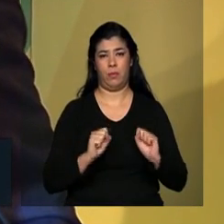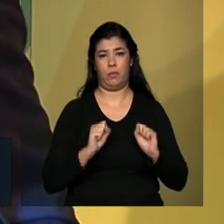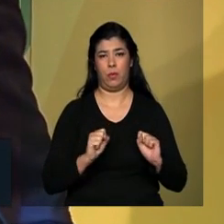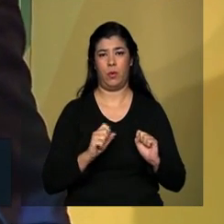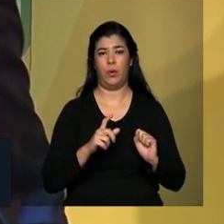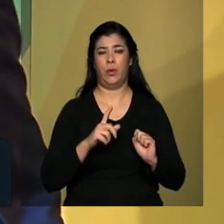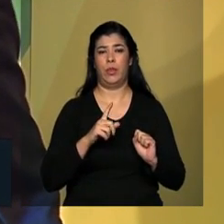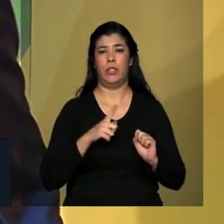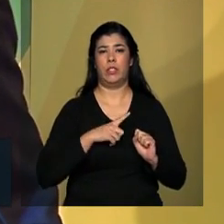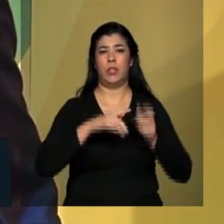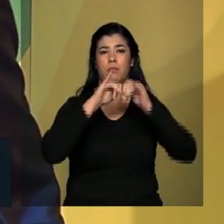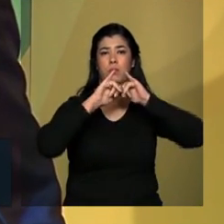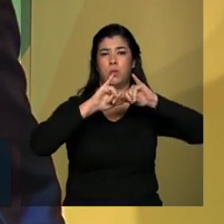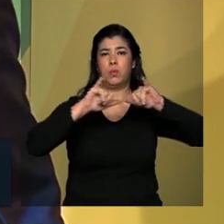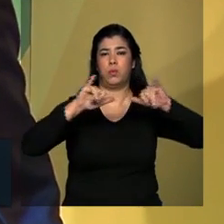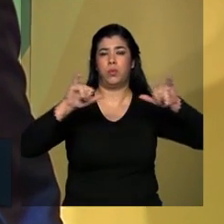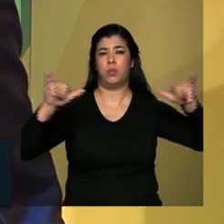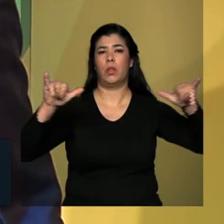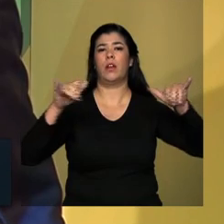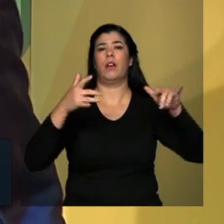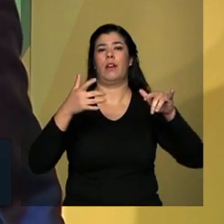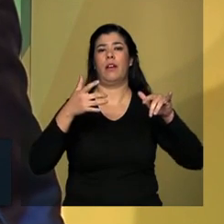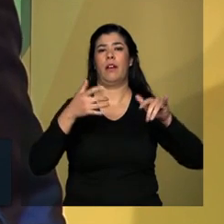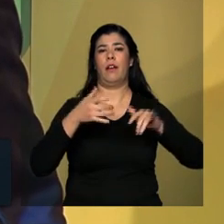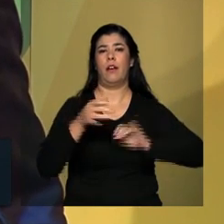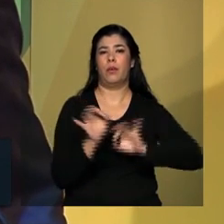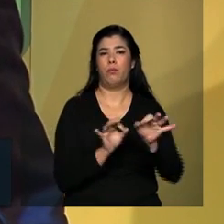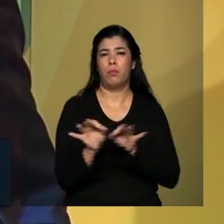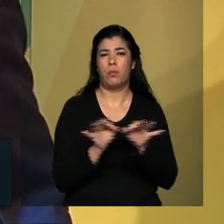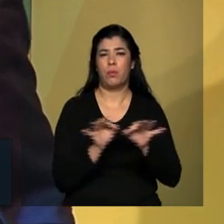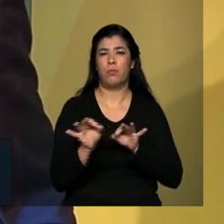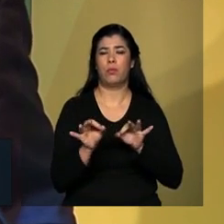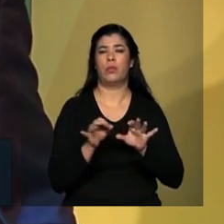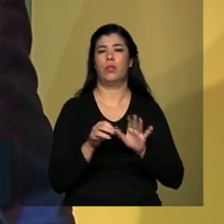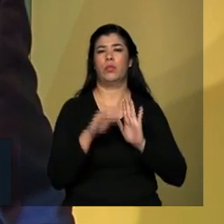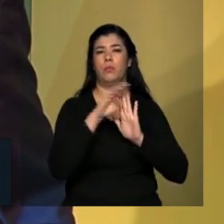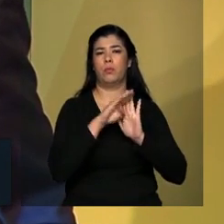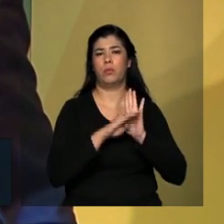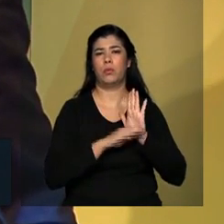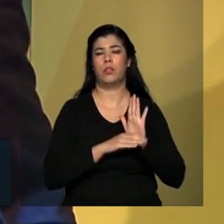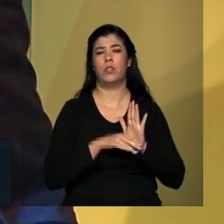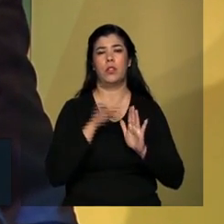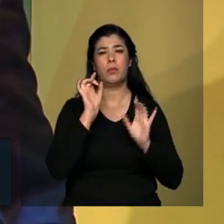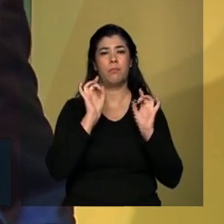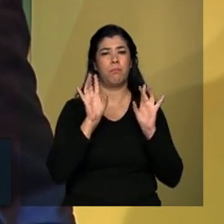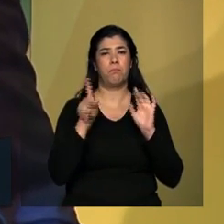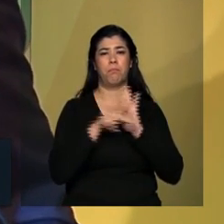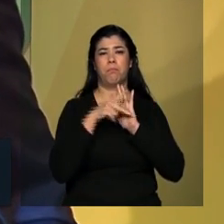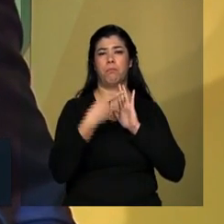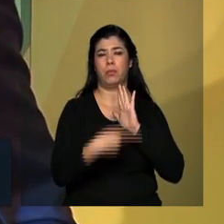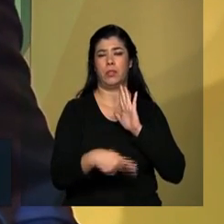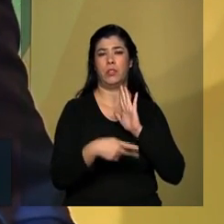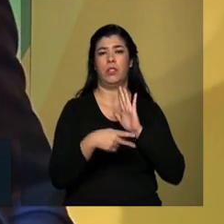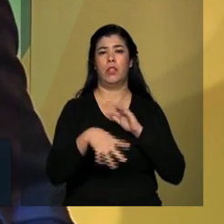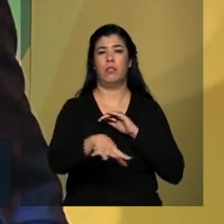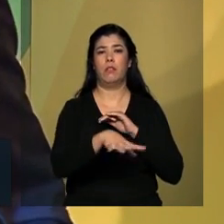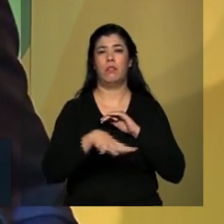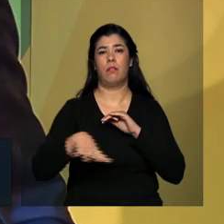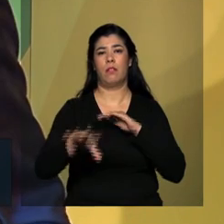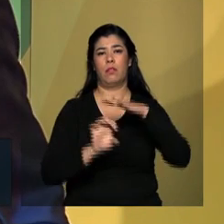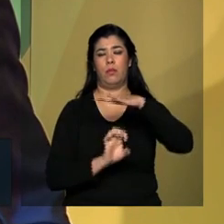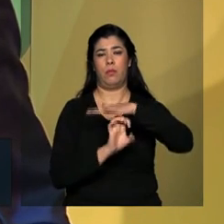faz uma chamada pública para estudos de projetos específicos de infraestrutura por parte do setor privado.